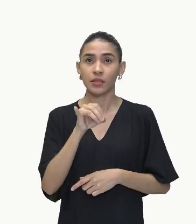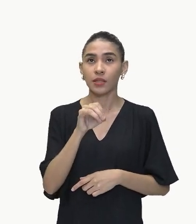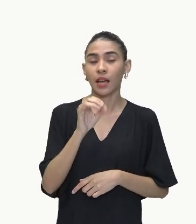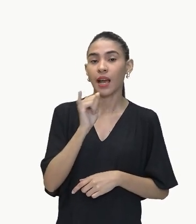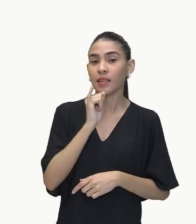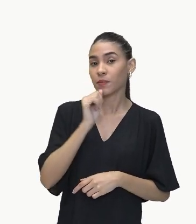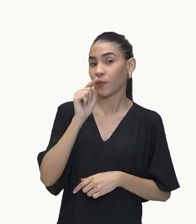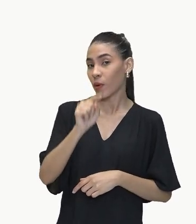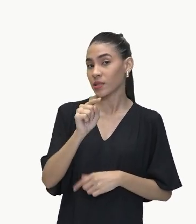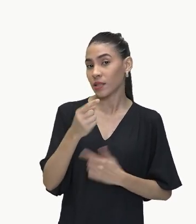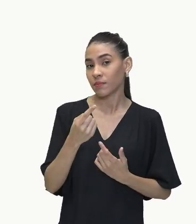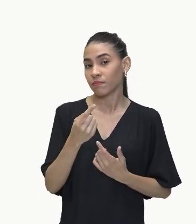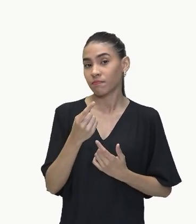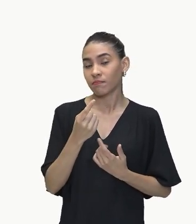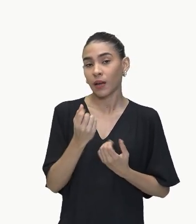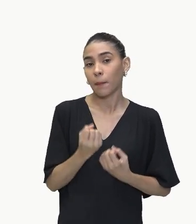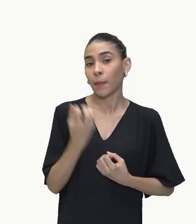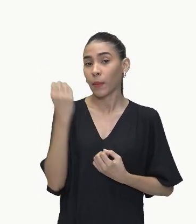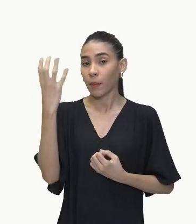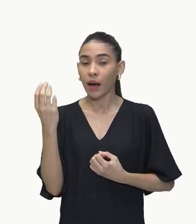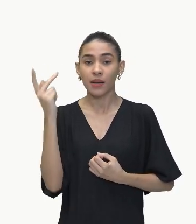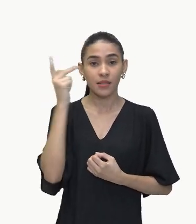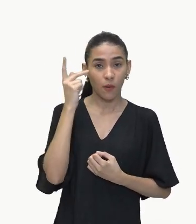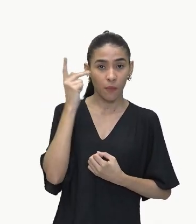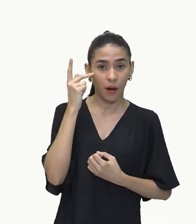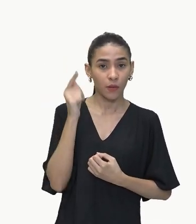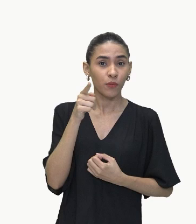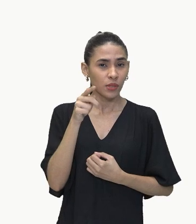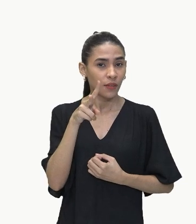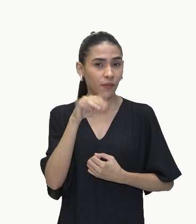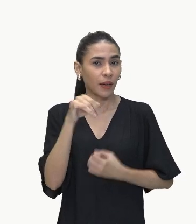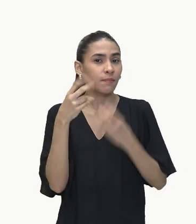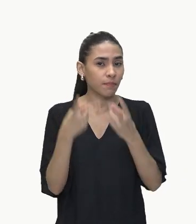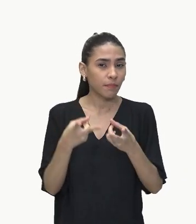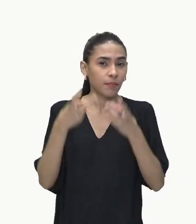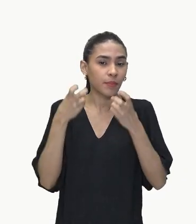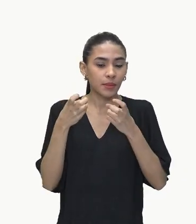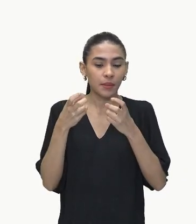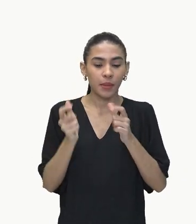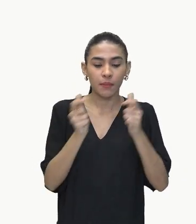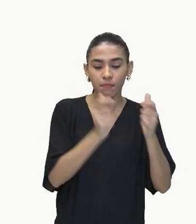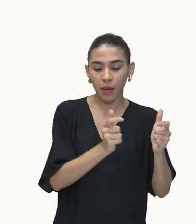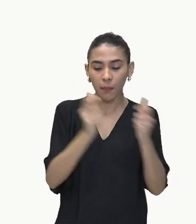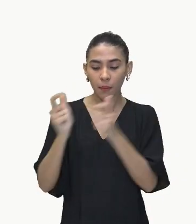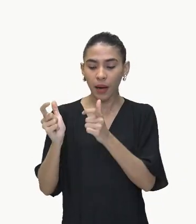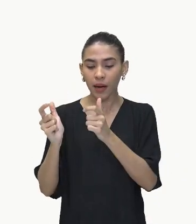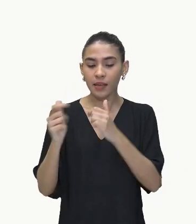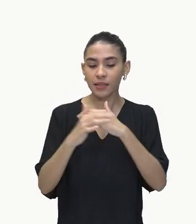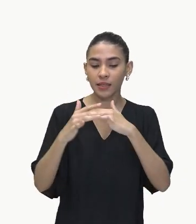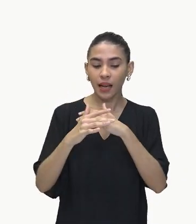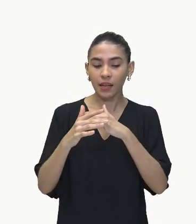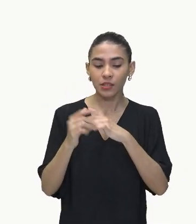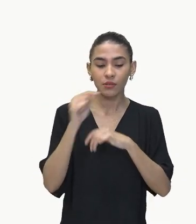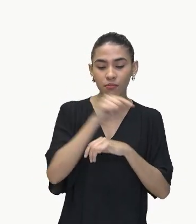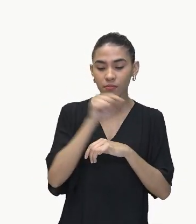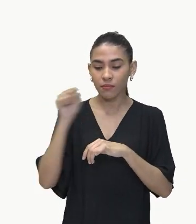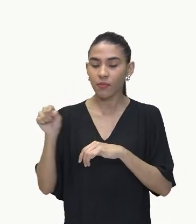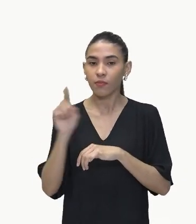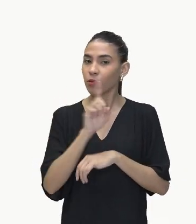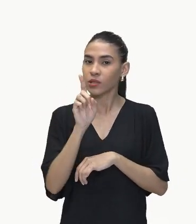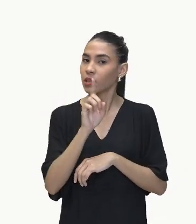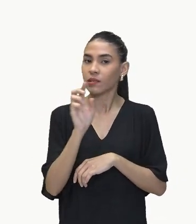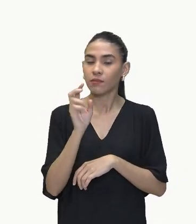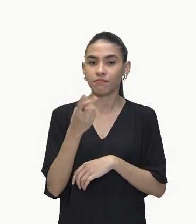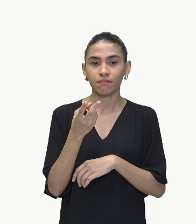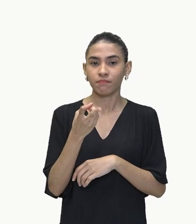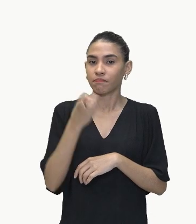exemplo, a São Paulo, você vai ver que se deslocando ali de um lugar, de uma cidade para outra, você não percebe